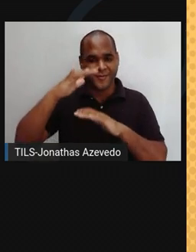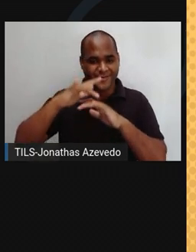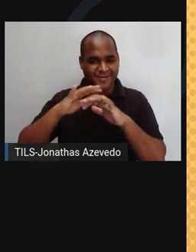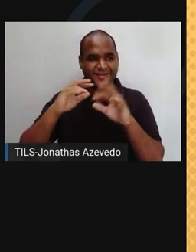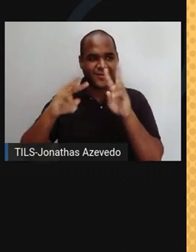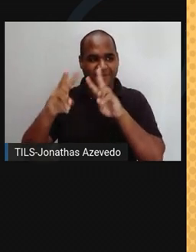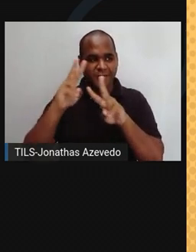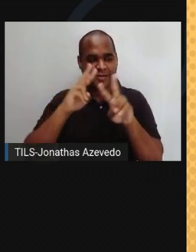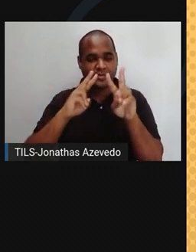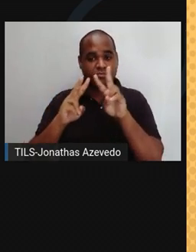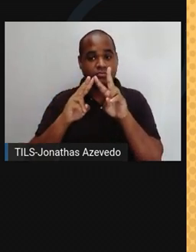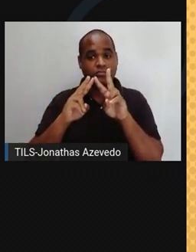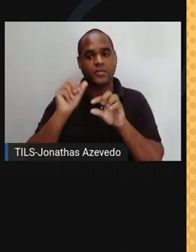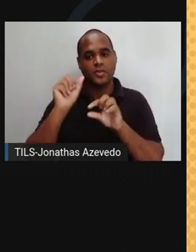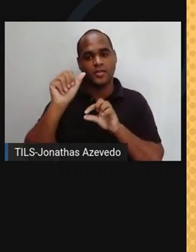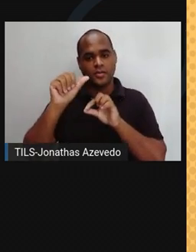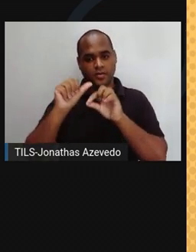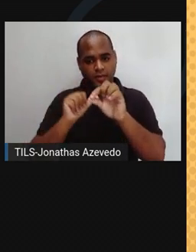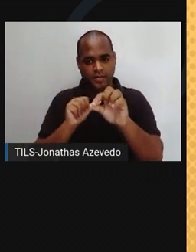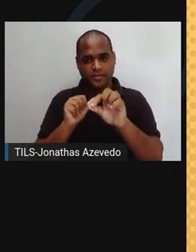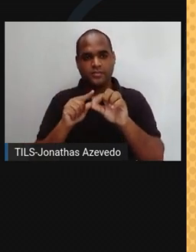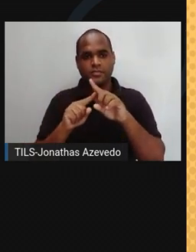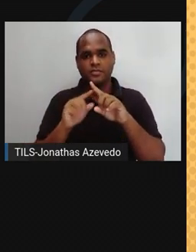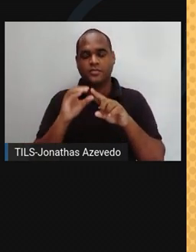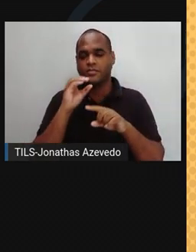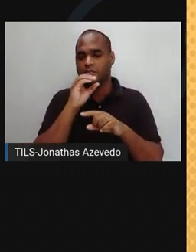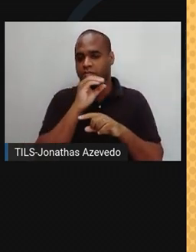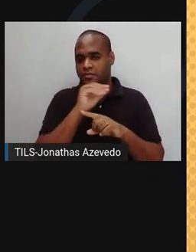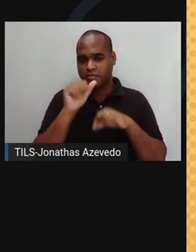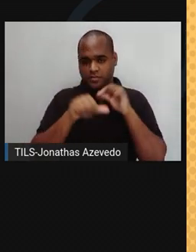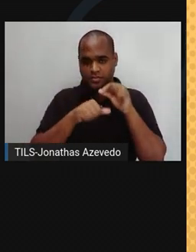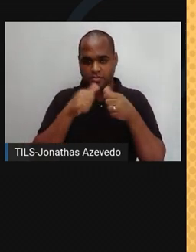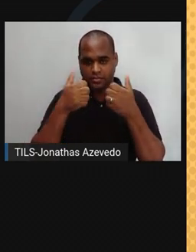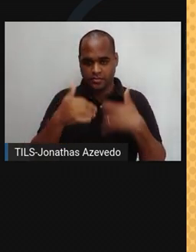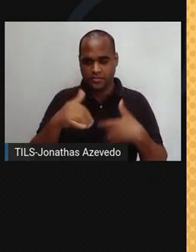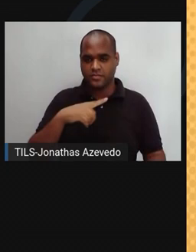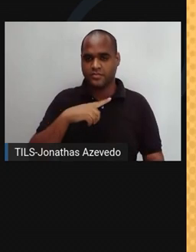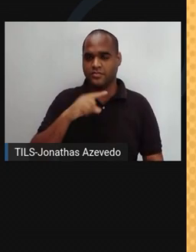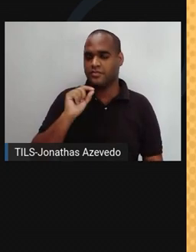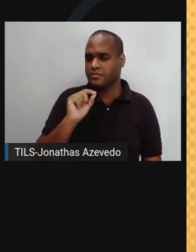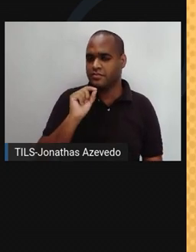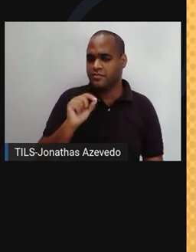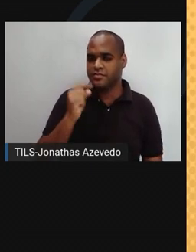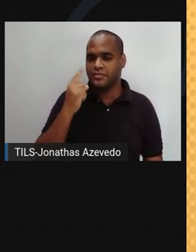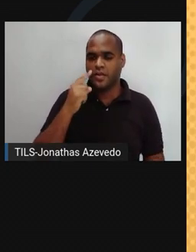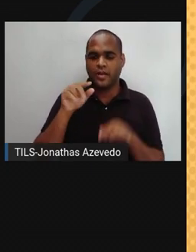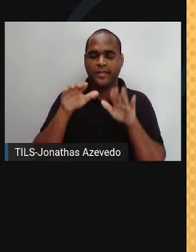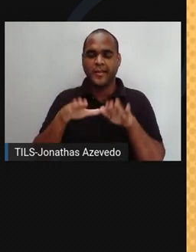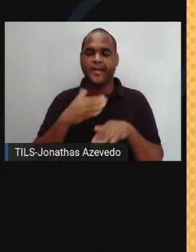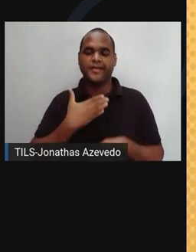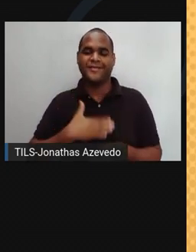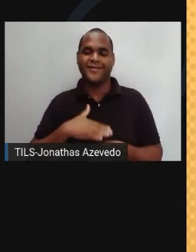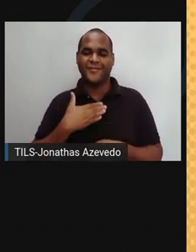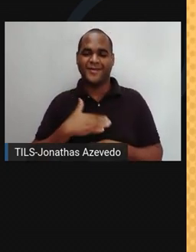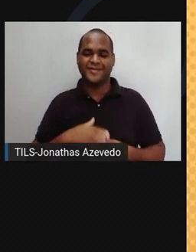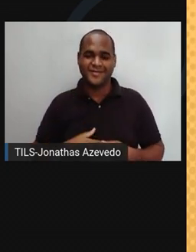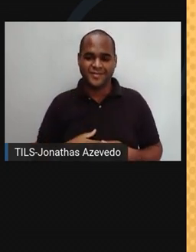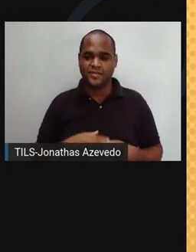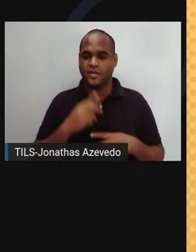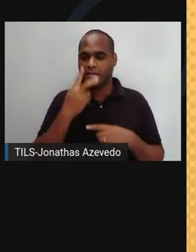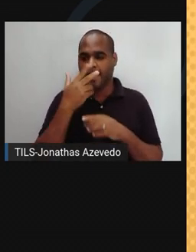quando o processo é contrário rossilhão pegar as moléculas ficam em repouso assim